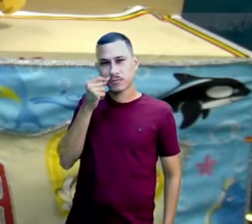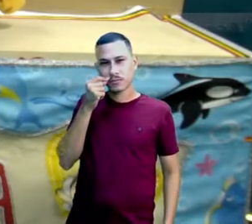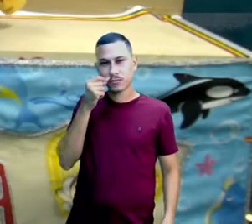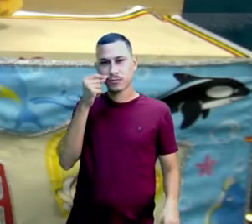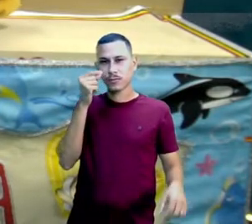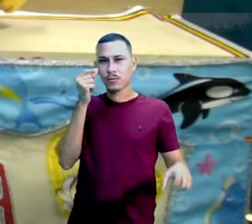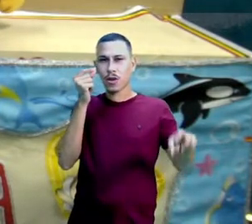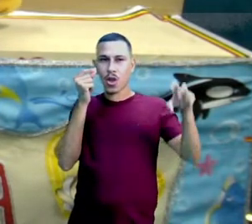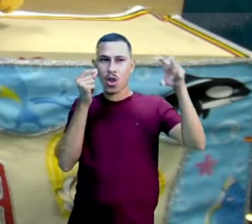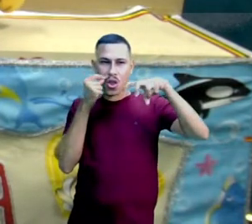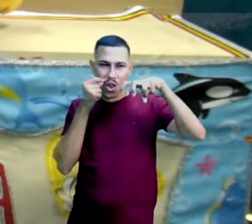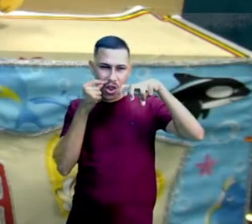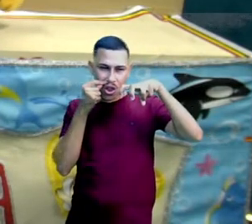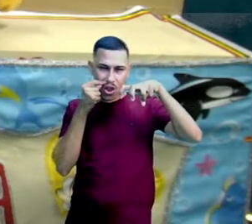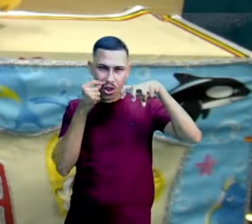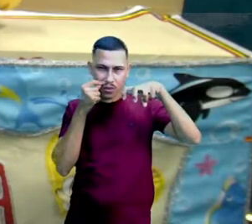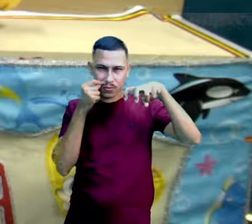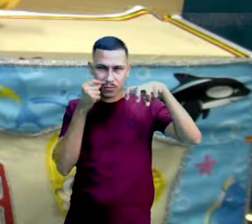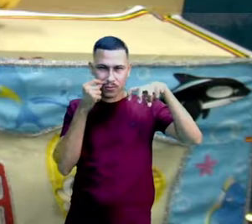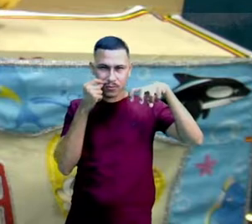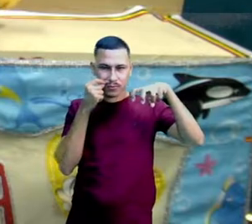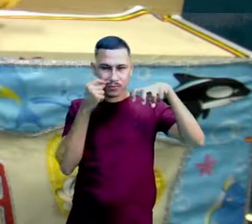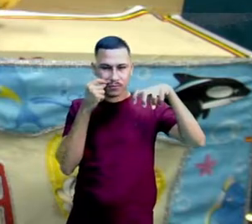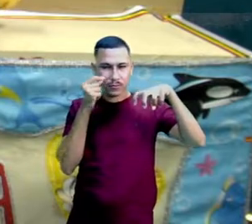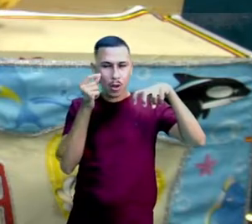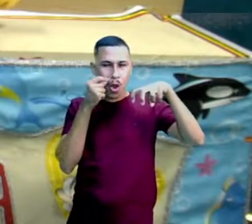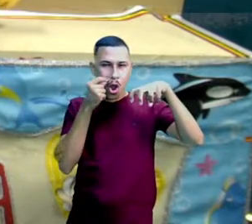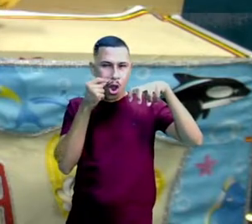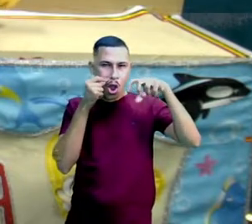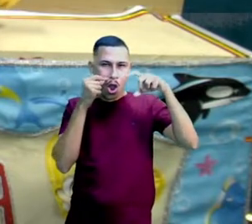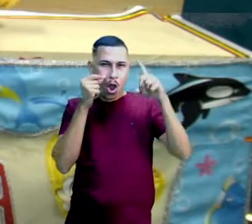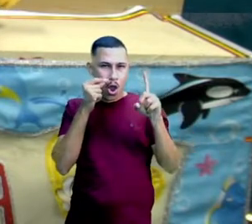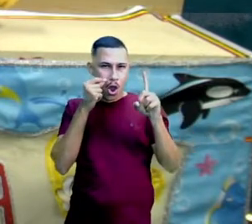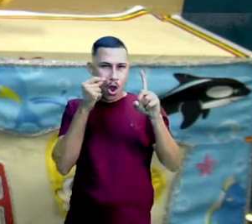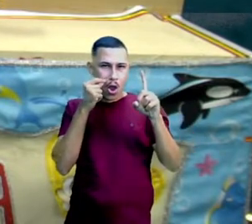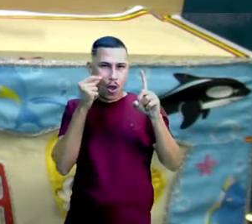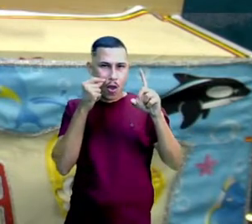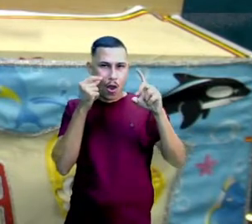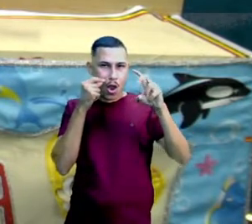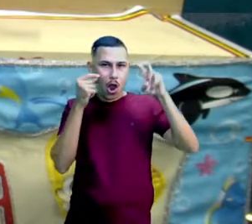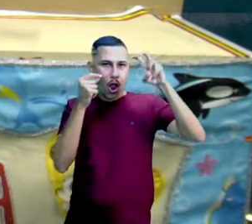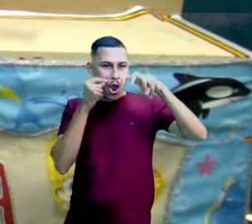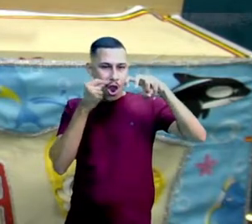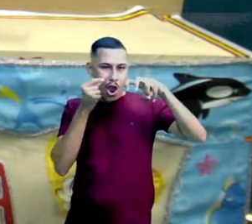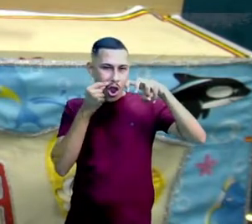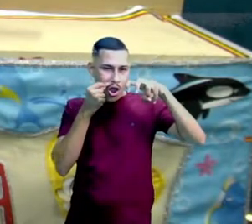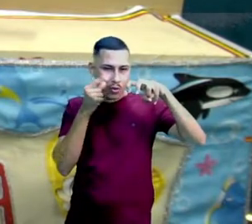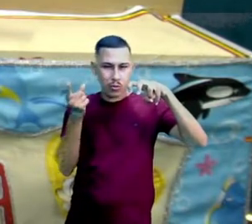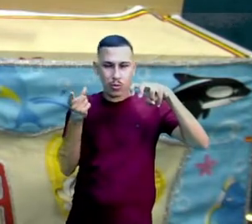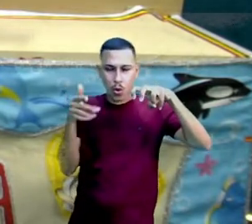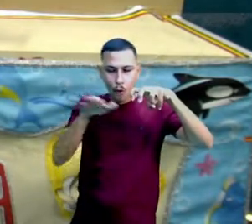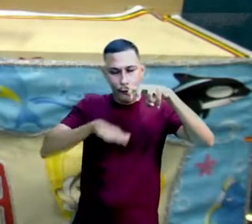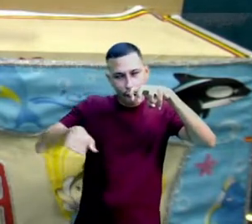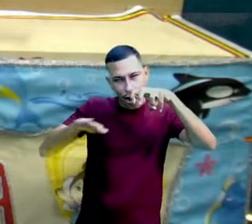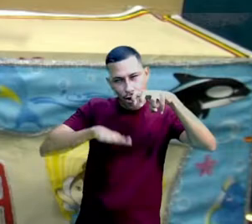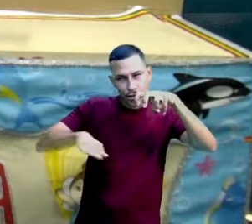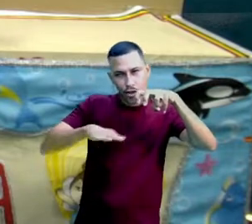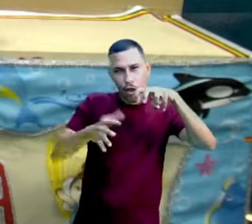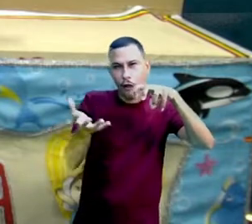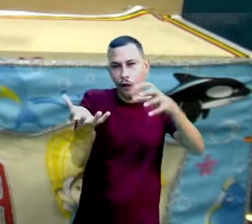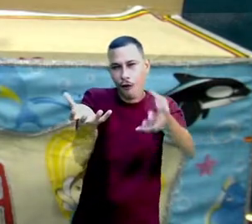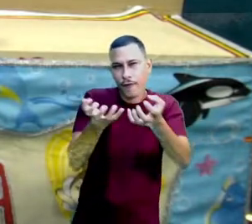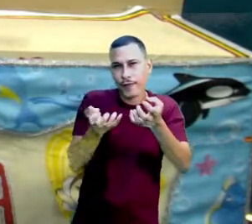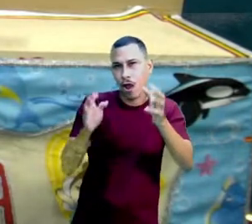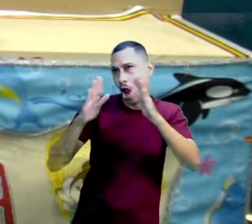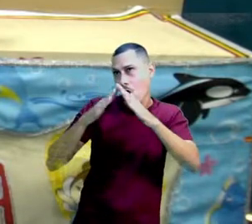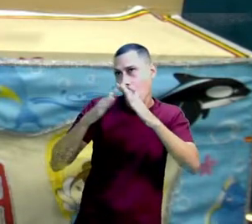muito ambicioso, esse ratinho. E ele, crianças, ele queria morar em uma